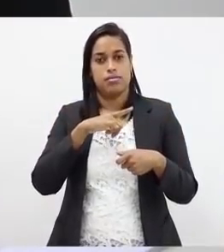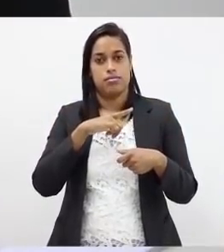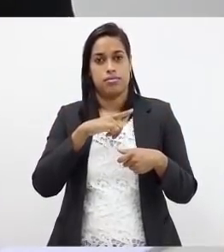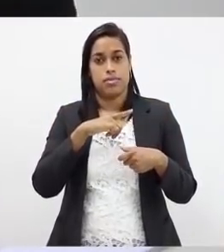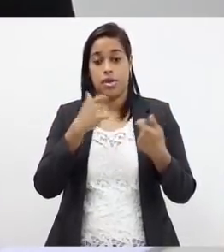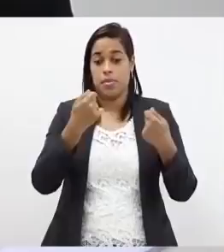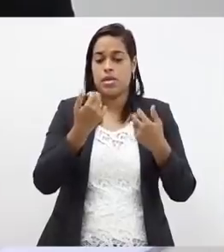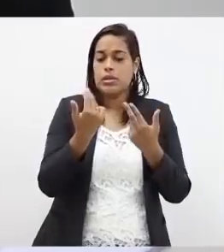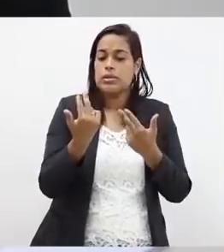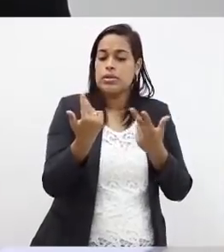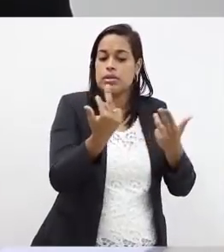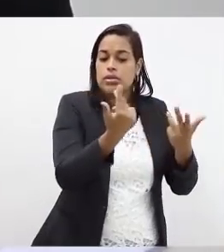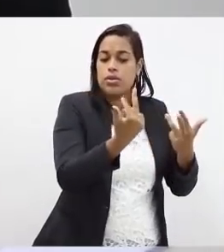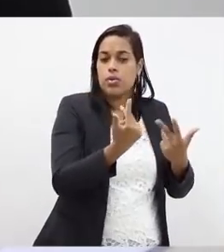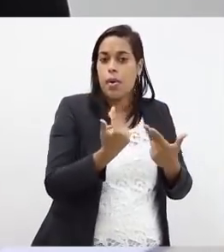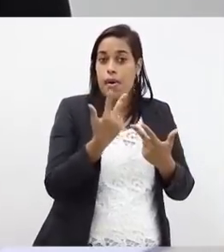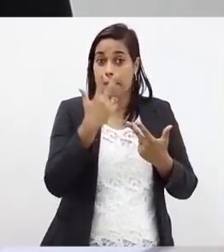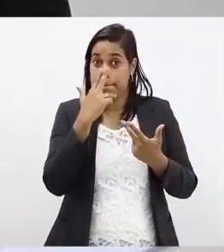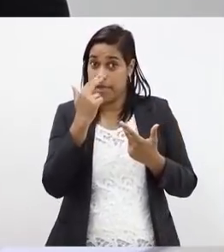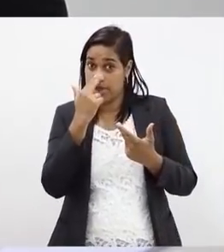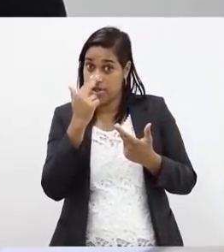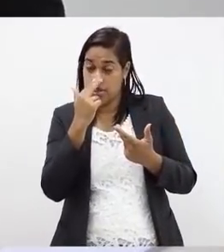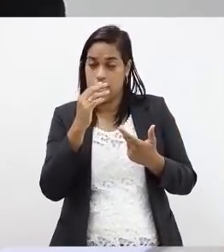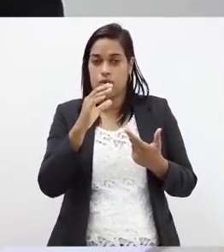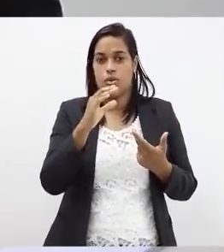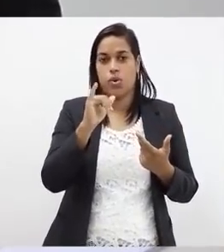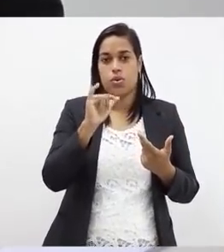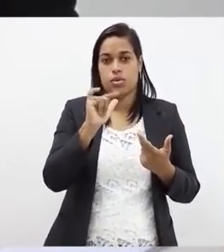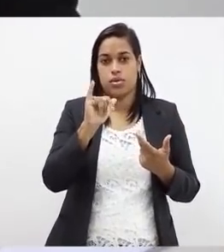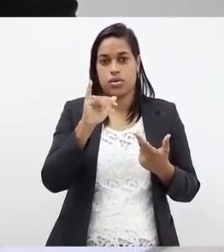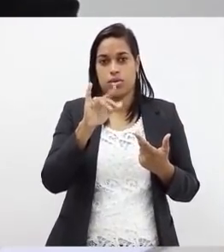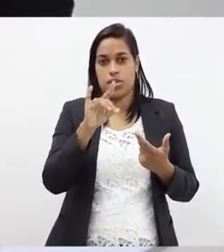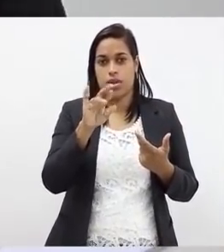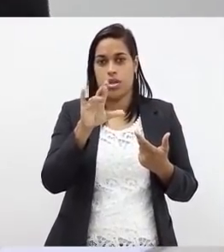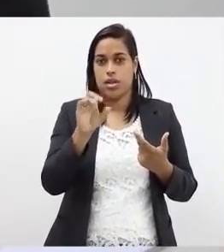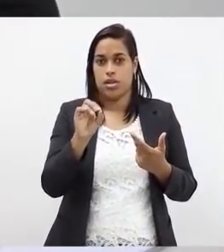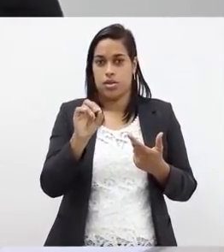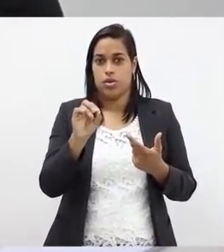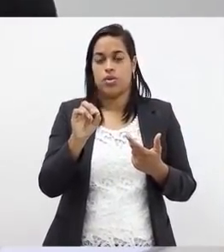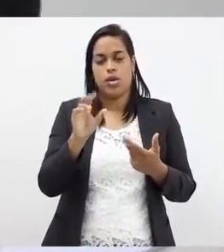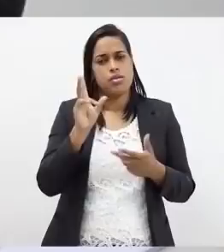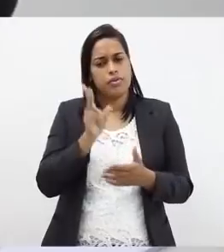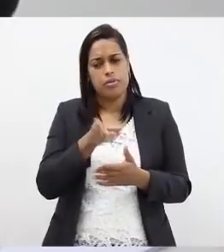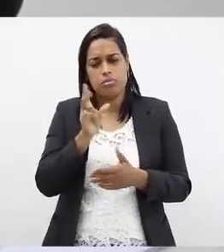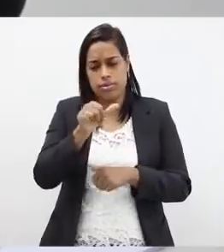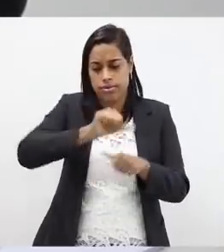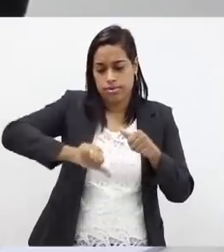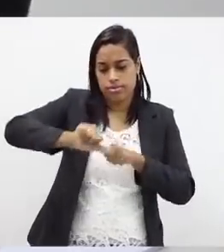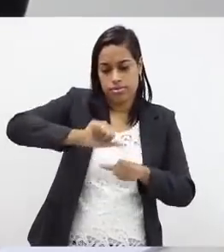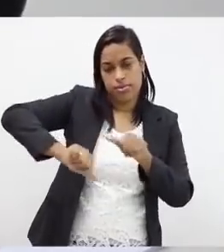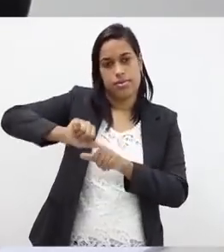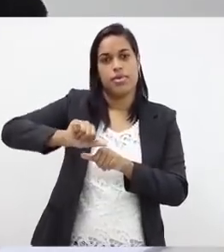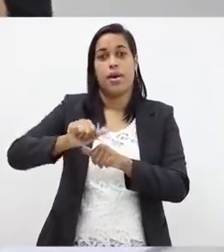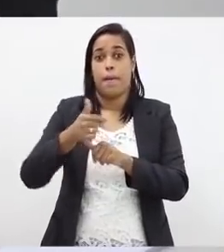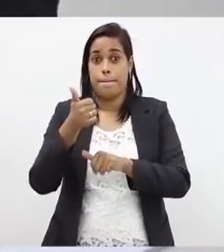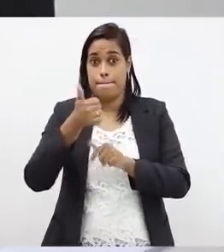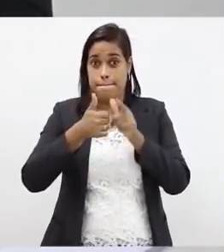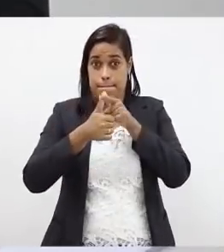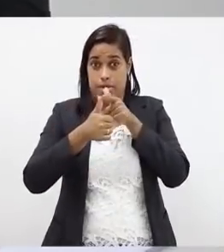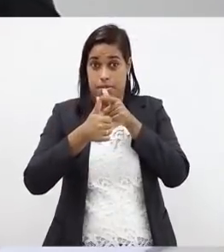partes semelhantes a um cilindro. Então, essa peça daqui foi um cilindro que foi seccionado várias vezes, né? Eu tenho um primeiro